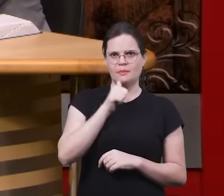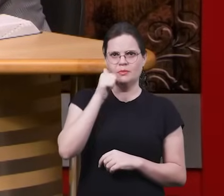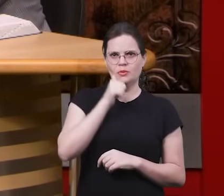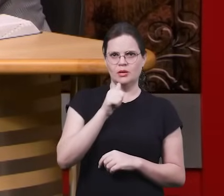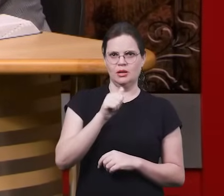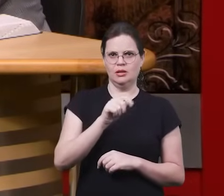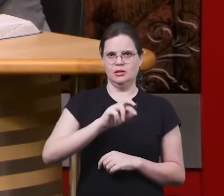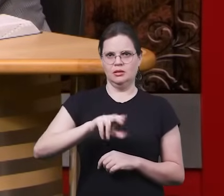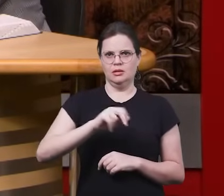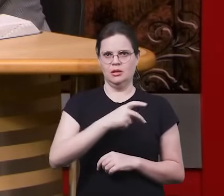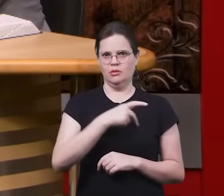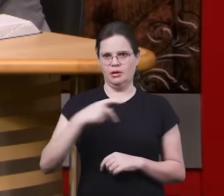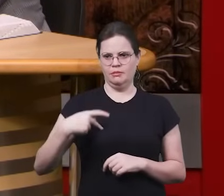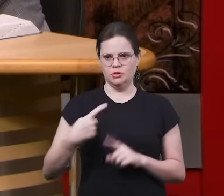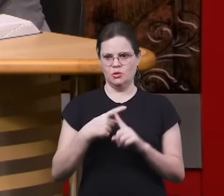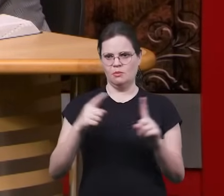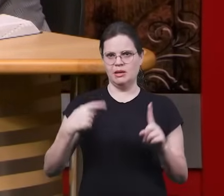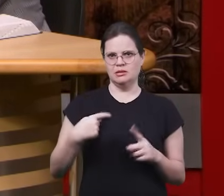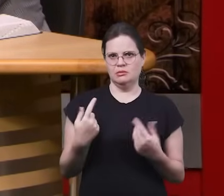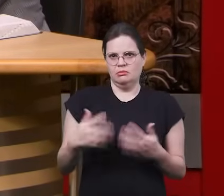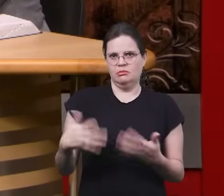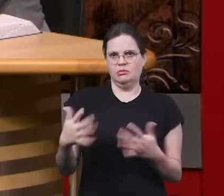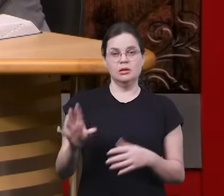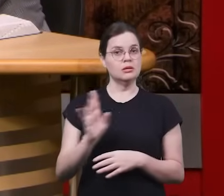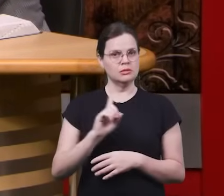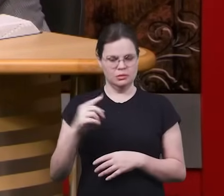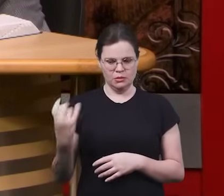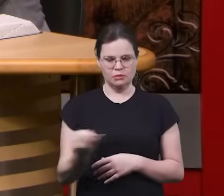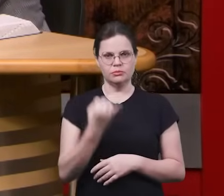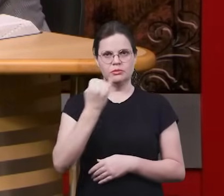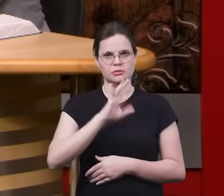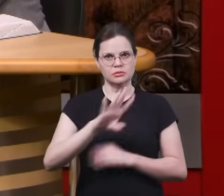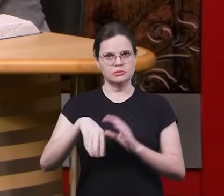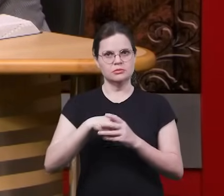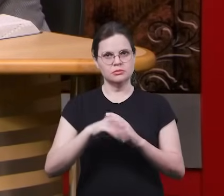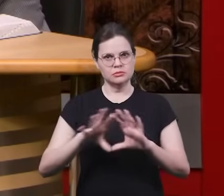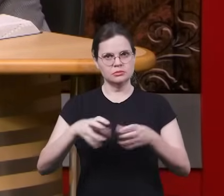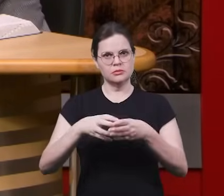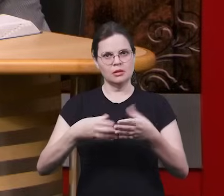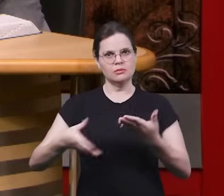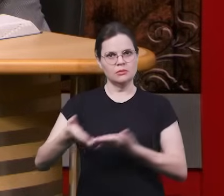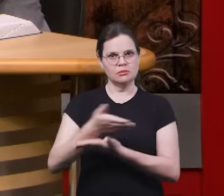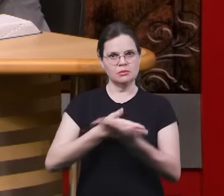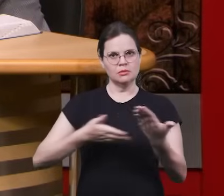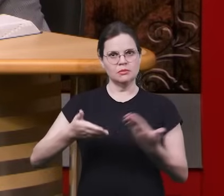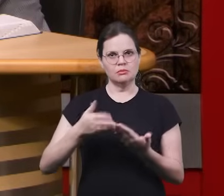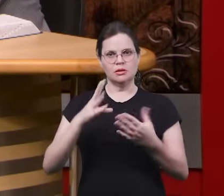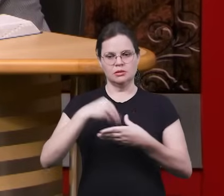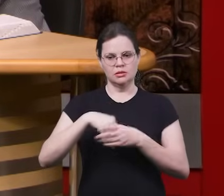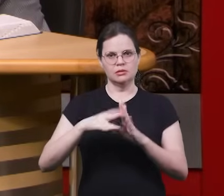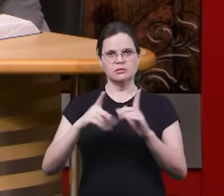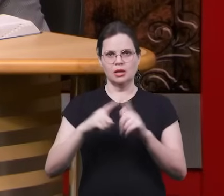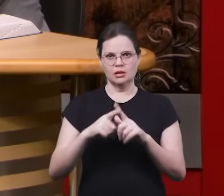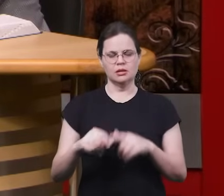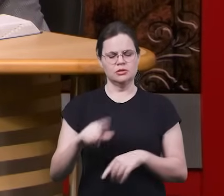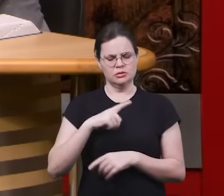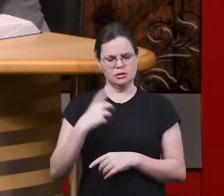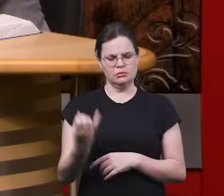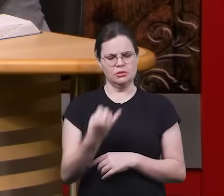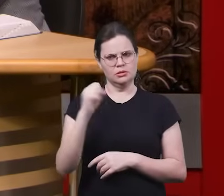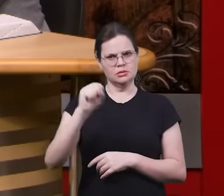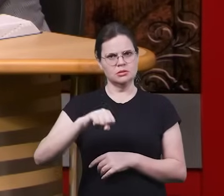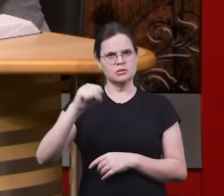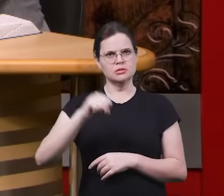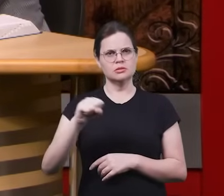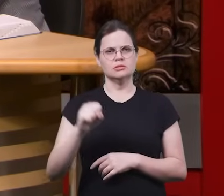não tenha ministério, que não tenha só a devida importância dentro do corpo. Quando a gente fala corpo, a gente fala do corpo de Cristo, da igreja do